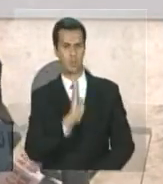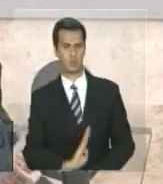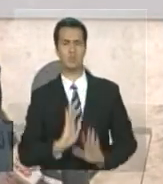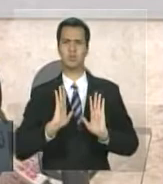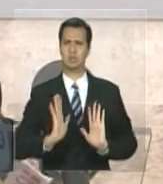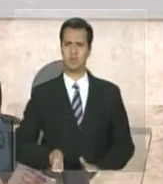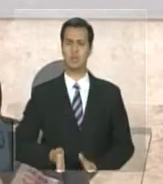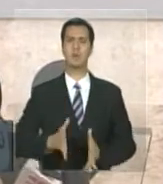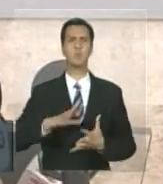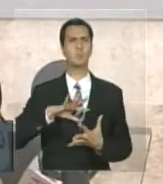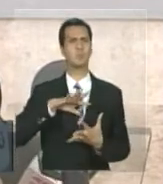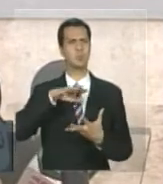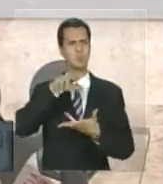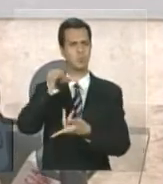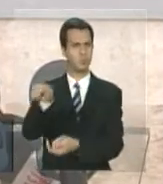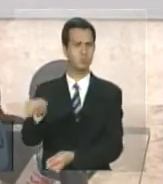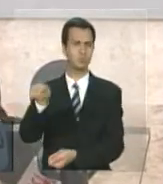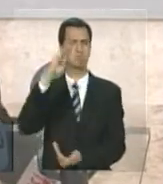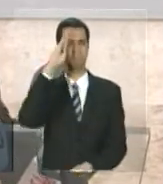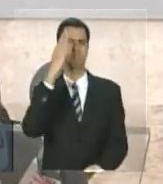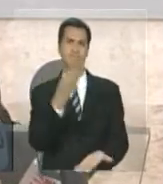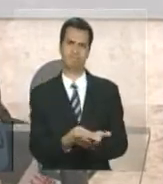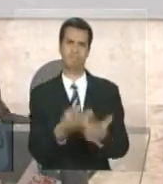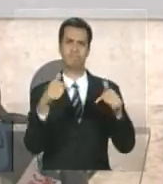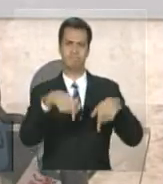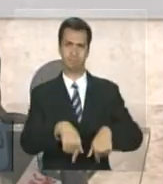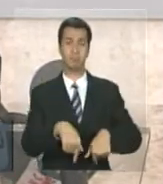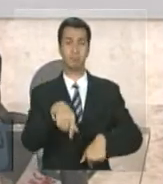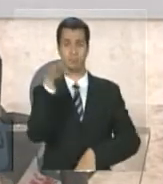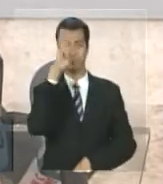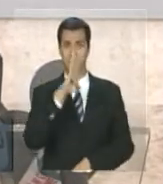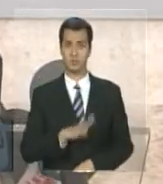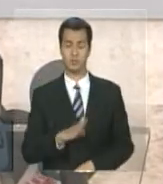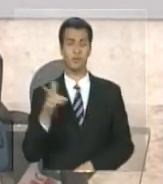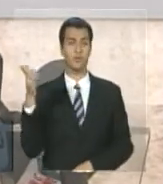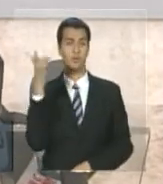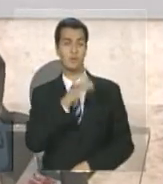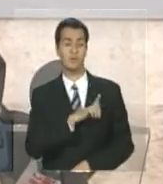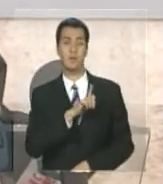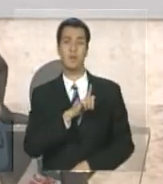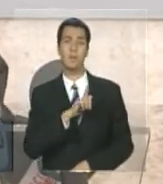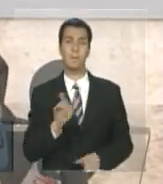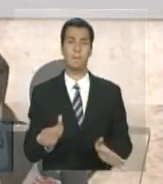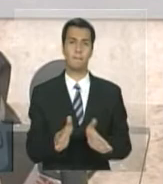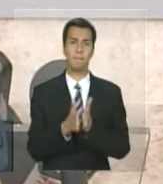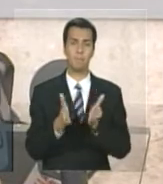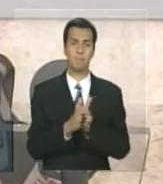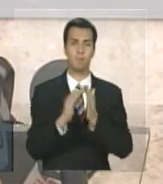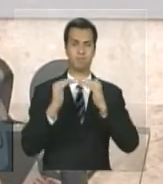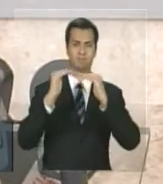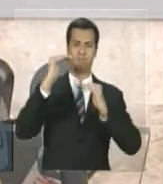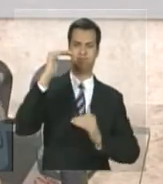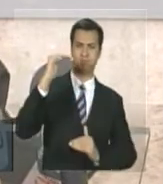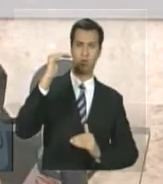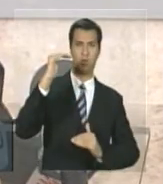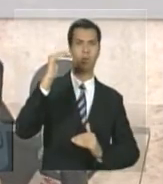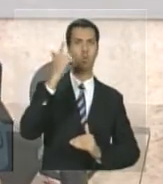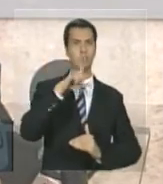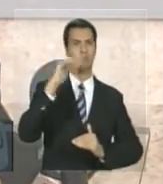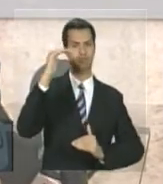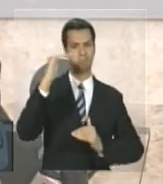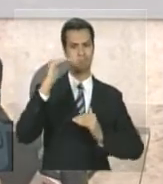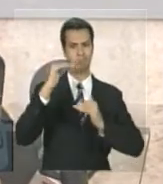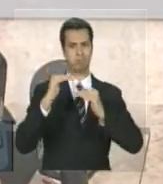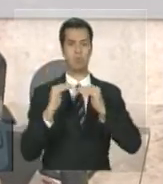todas as instituições internacionais, é o país que mais vem reduzindo desigualdades. Agora, nós temos 500